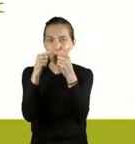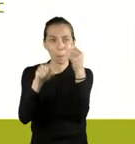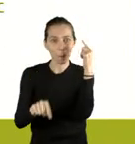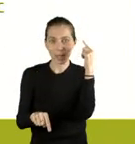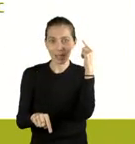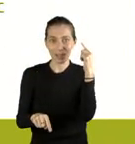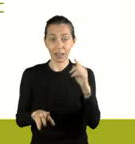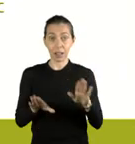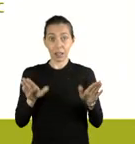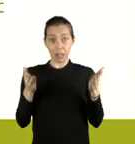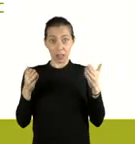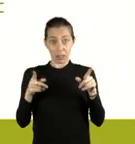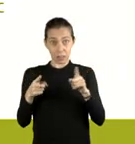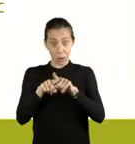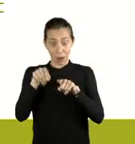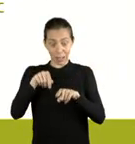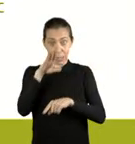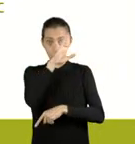visto que...